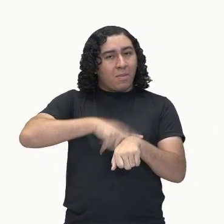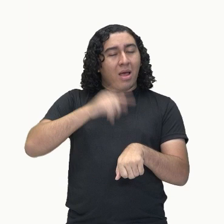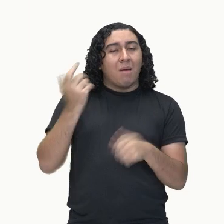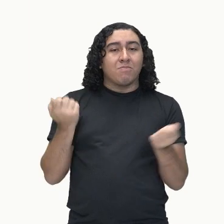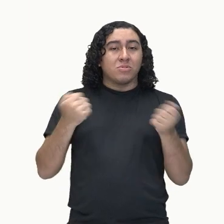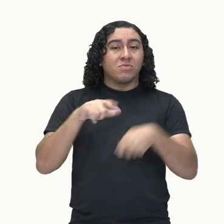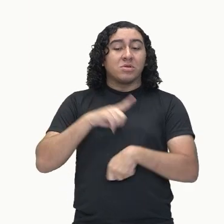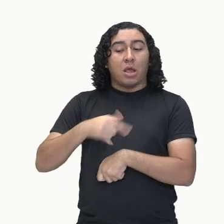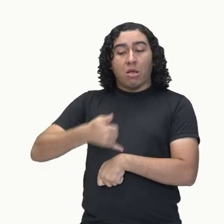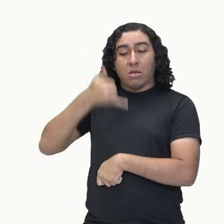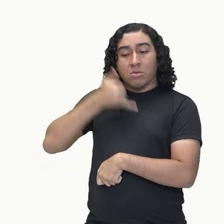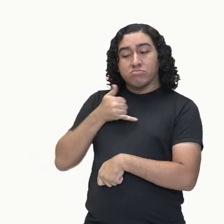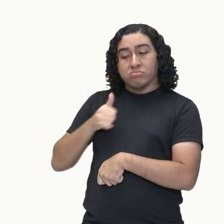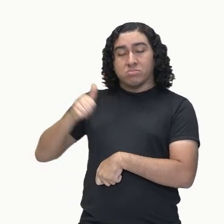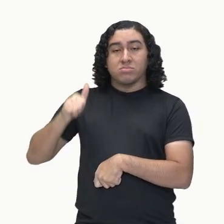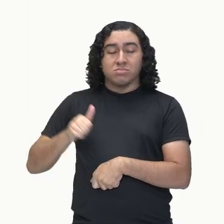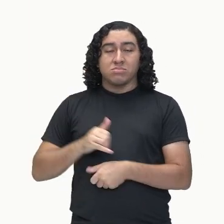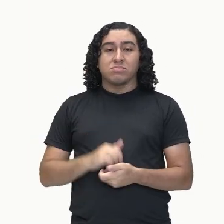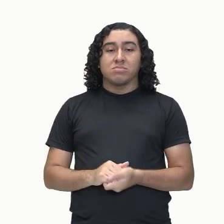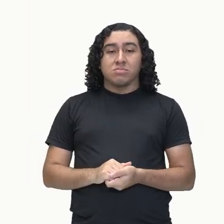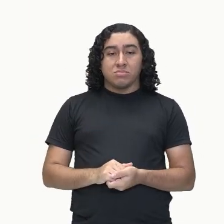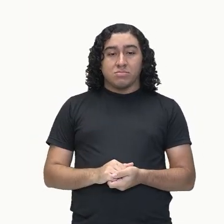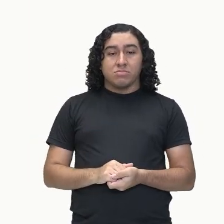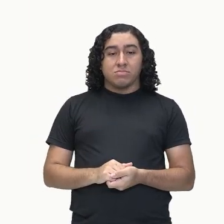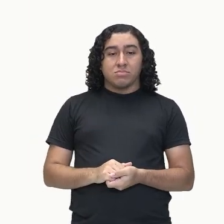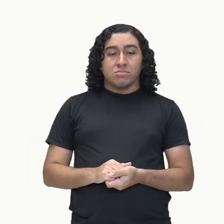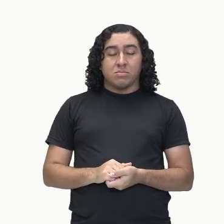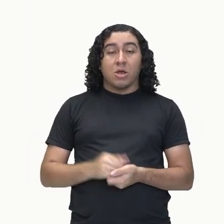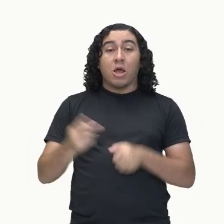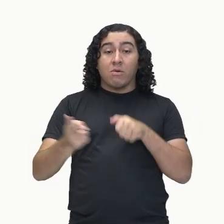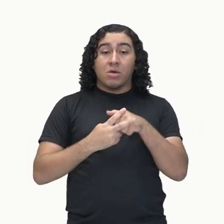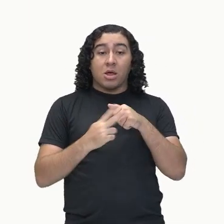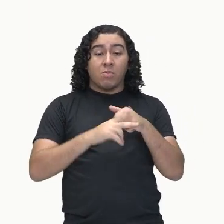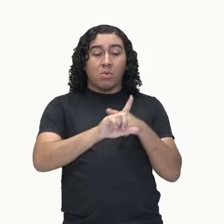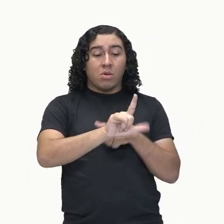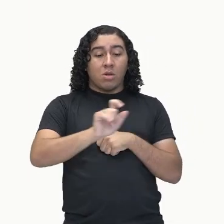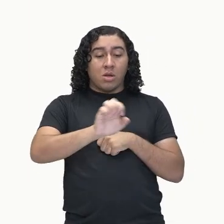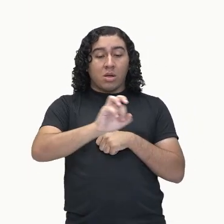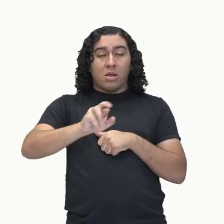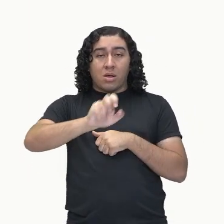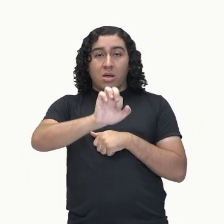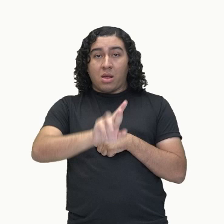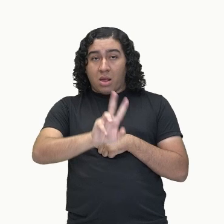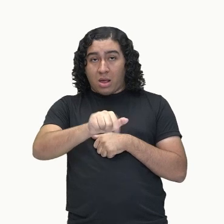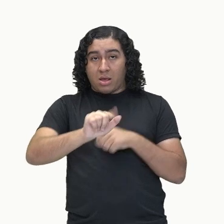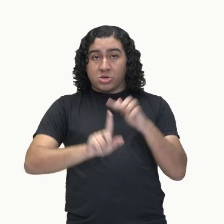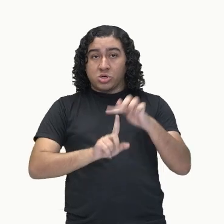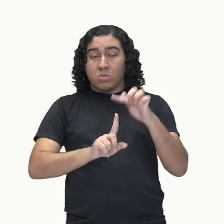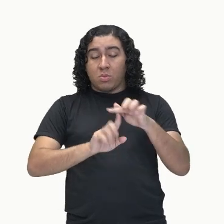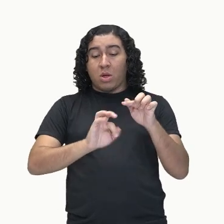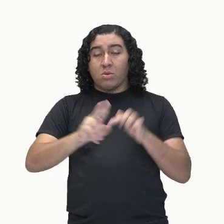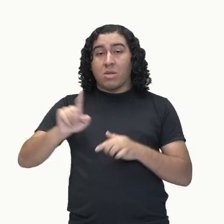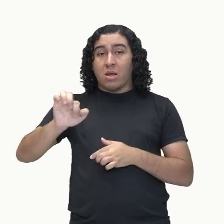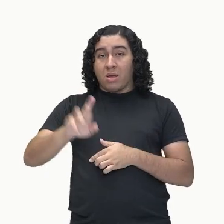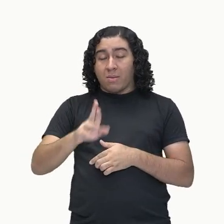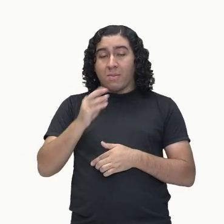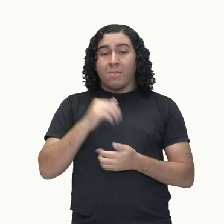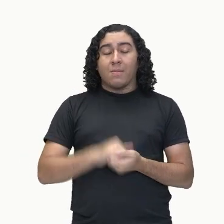vou telefonar quando o verbo dear é regular Tá então vamos conjugar que